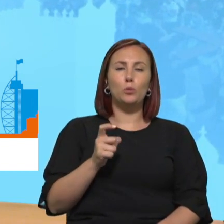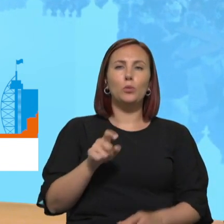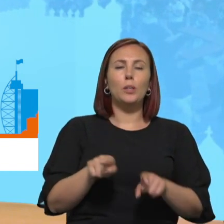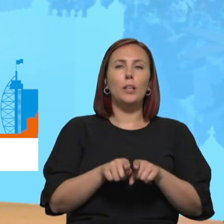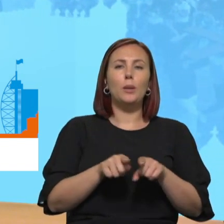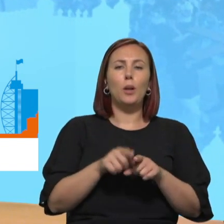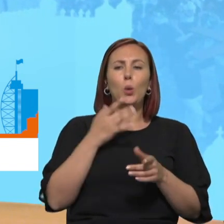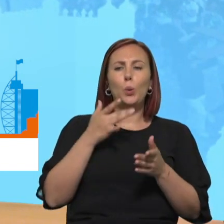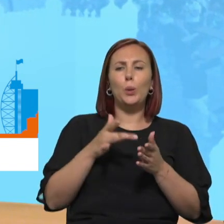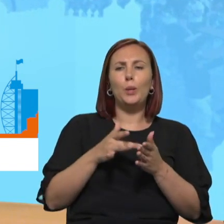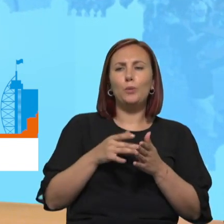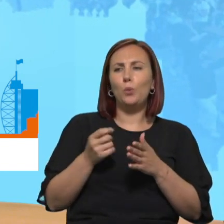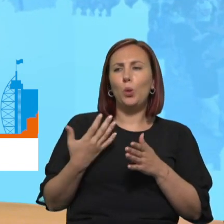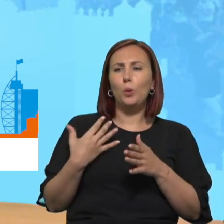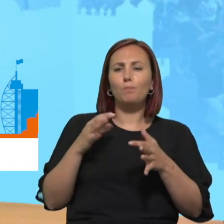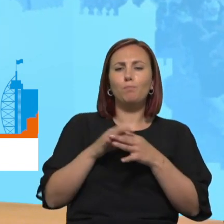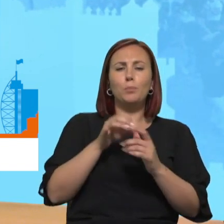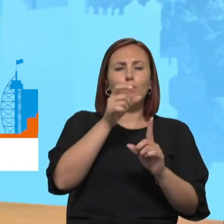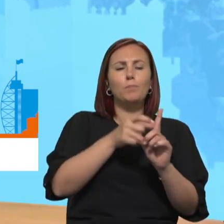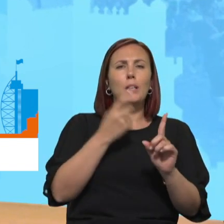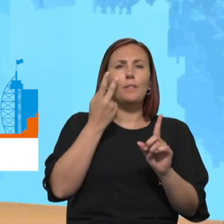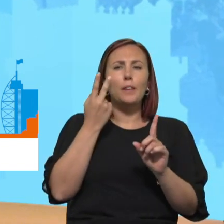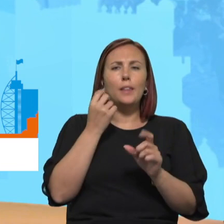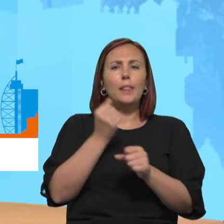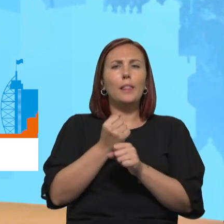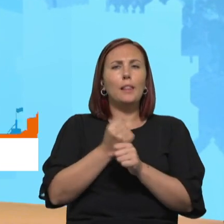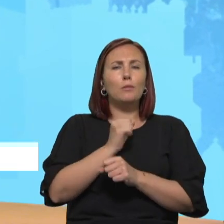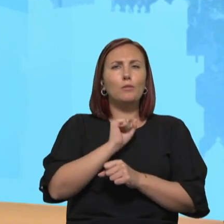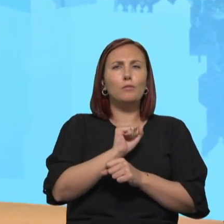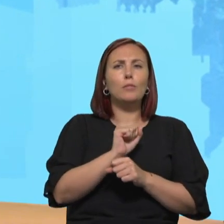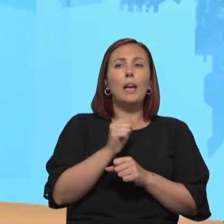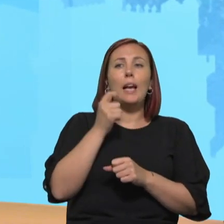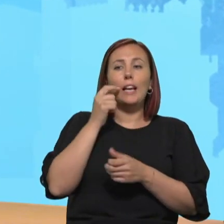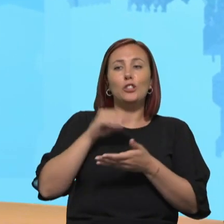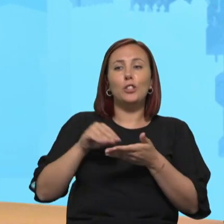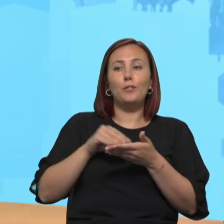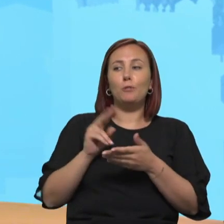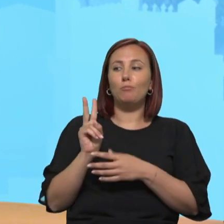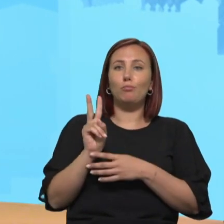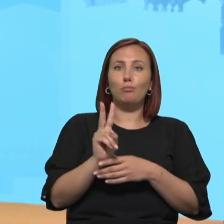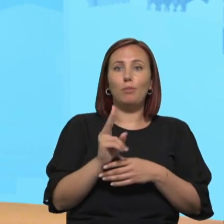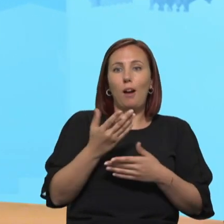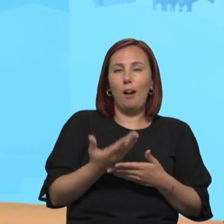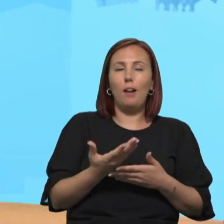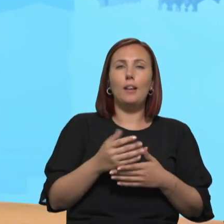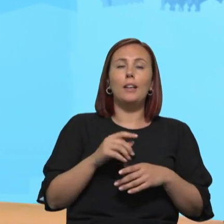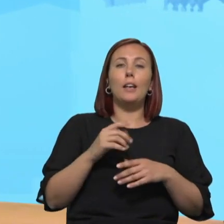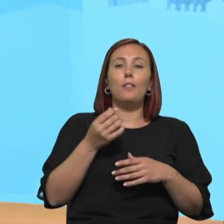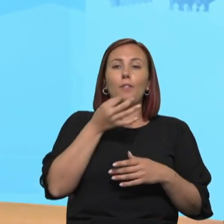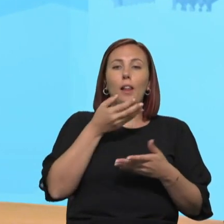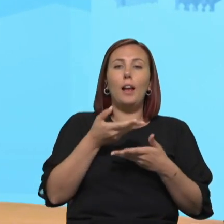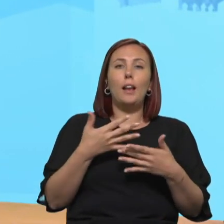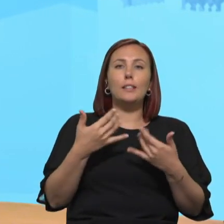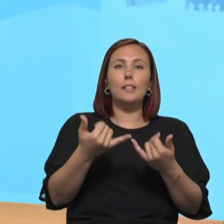recente livro sobre a sua vida e ação. As autoras estão aqui entre nós, já vamos conversar, logo após a